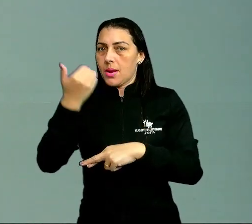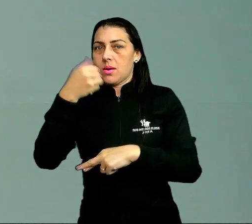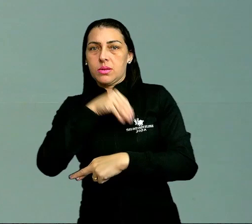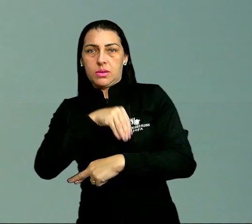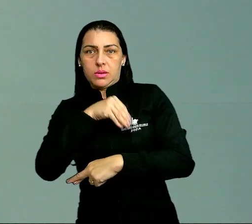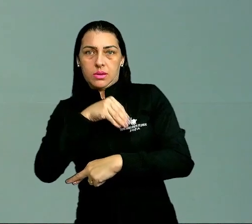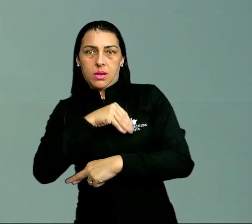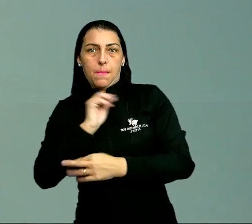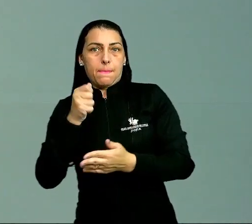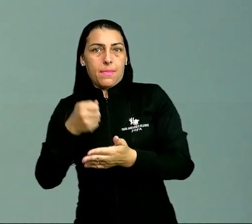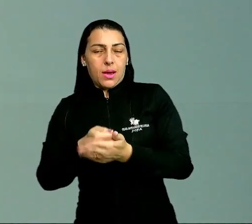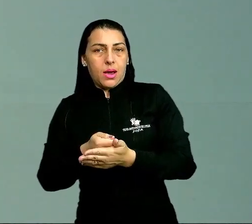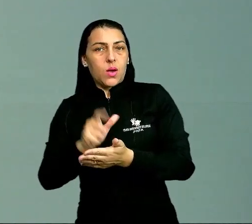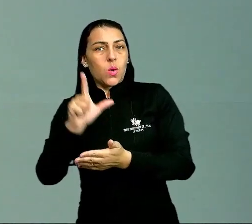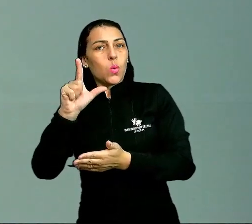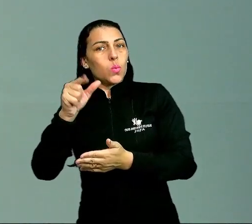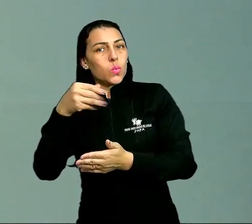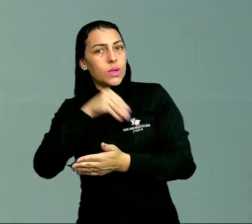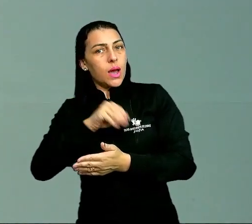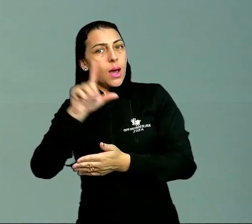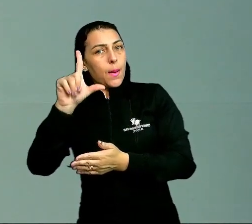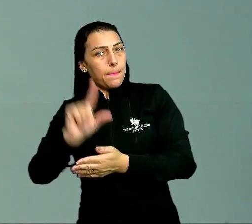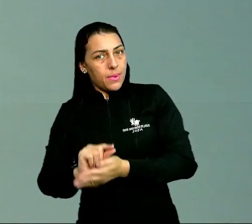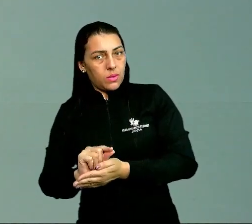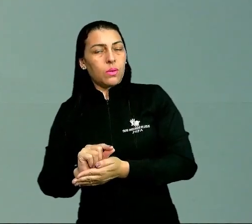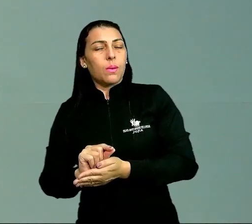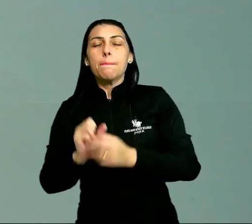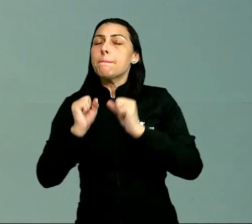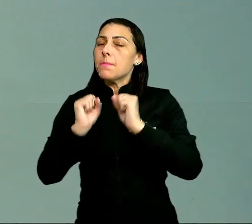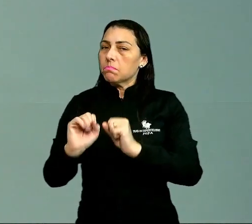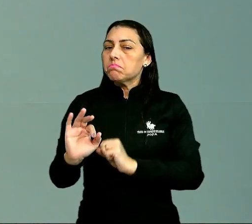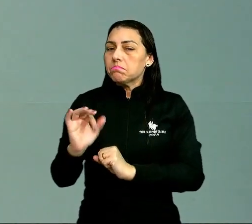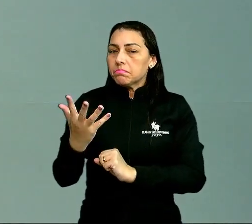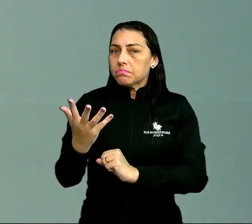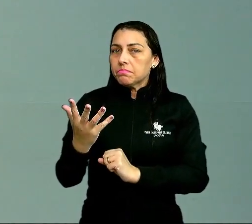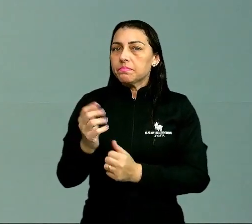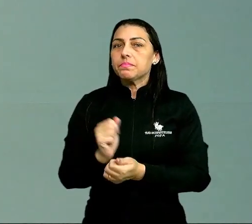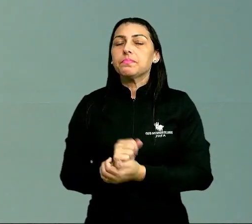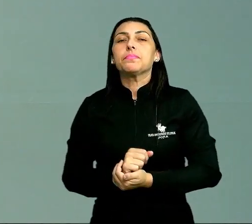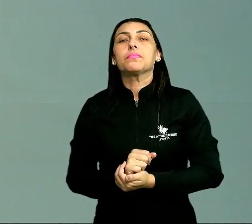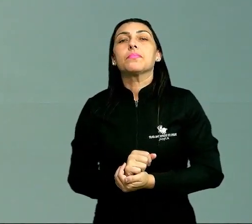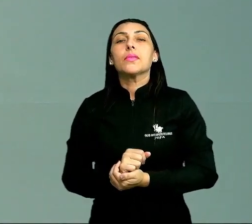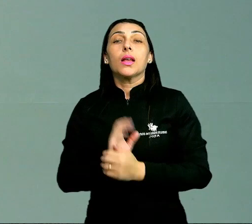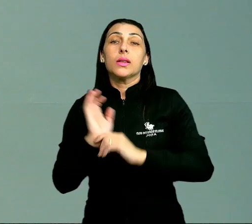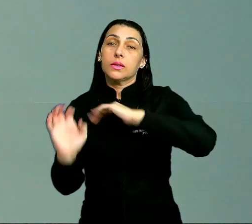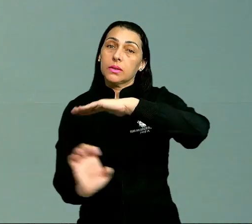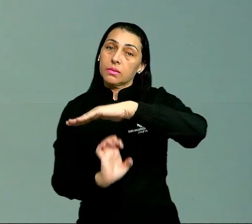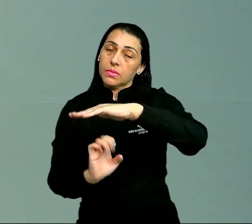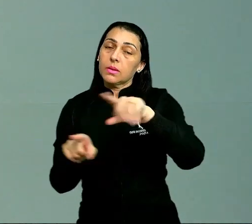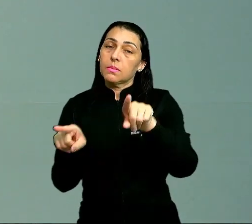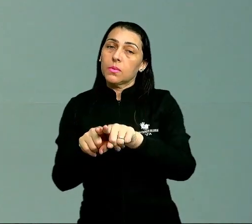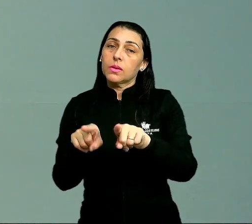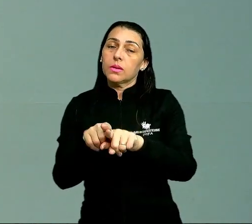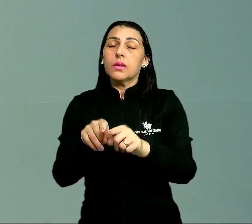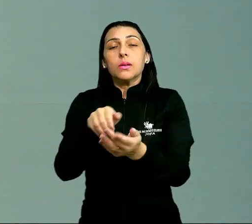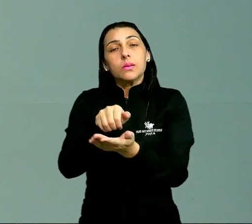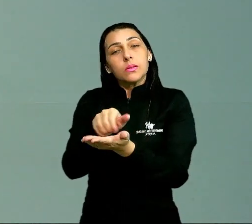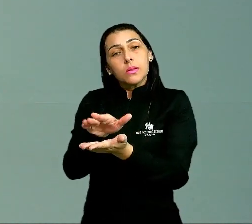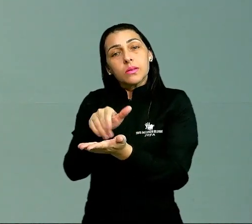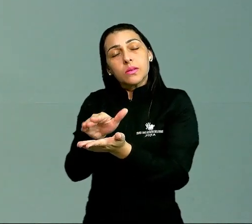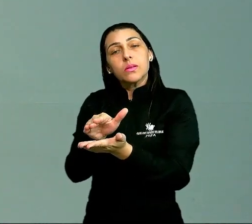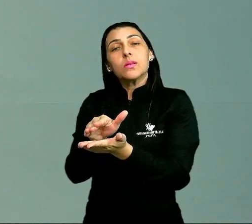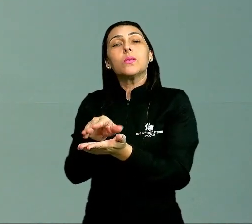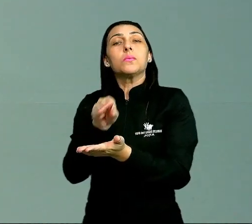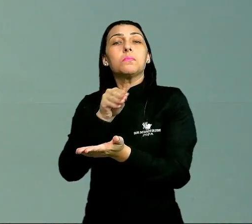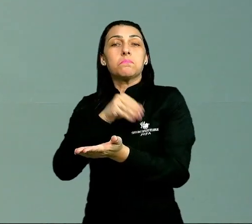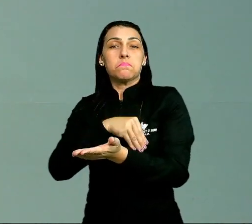salário, ou até pagar um salário inferior, porque isso pode ocorrer. Não raramente as empresas podem demitir um empregado que está